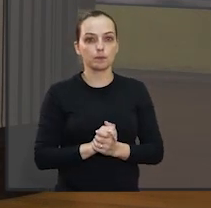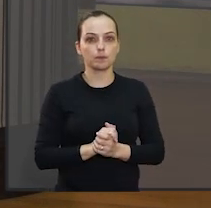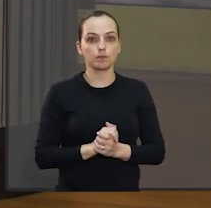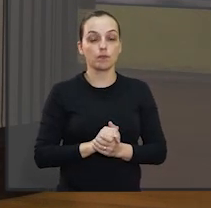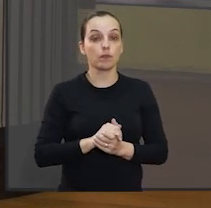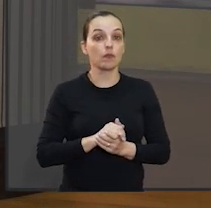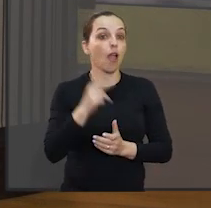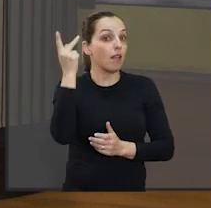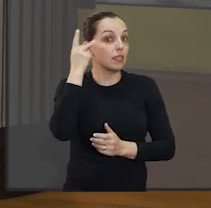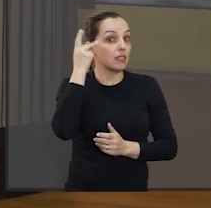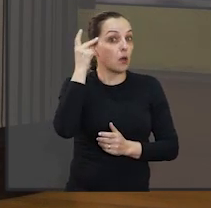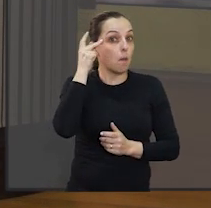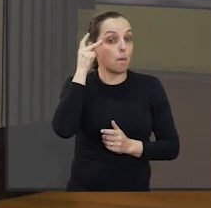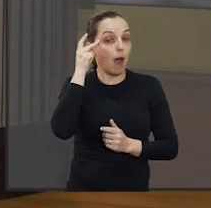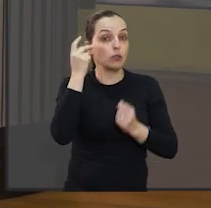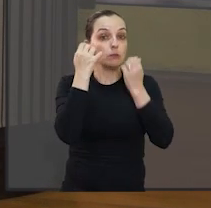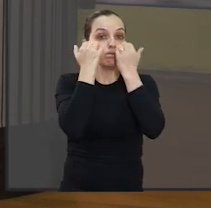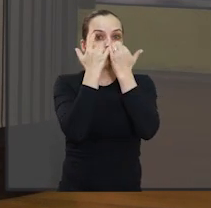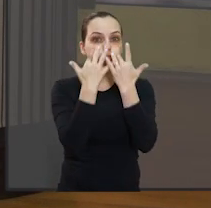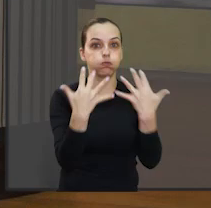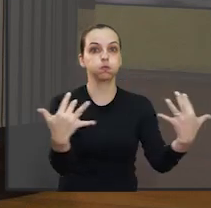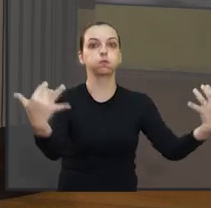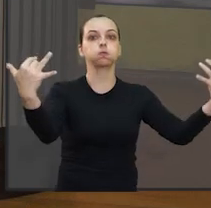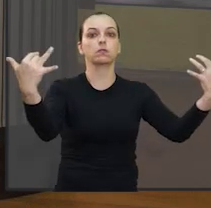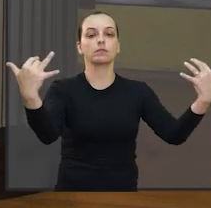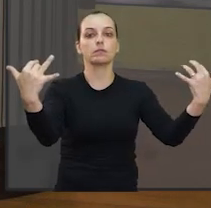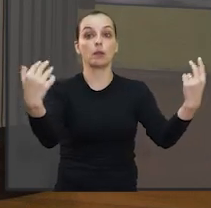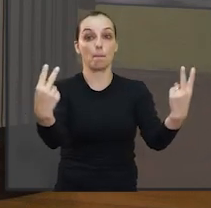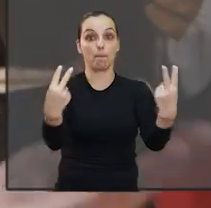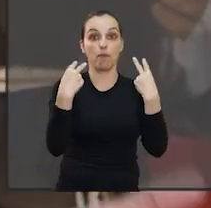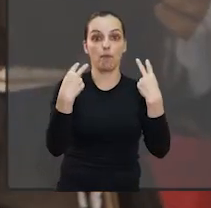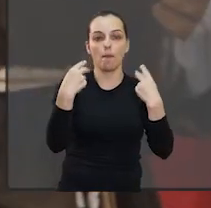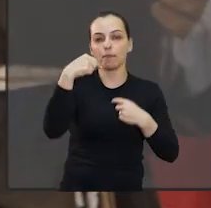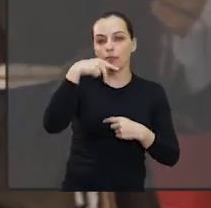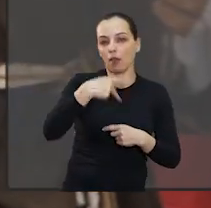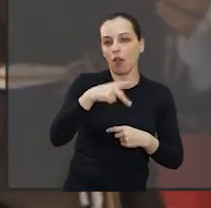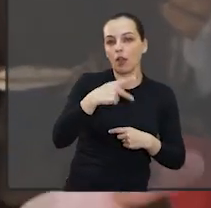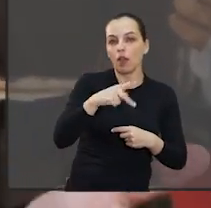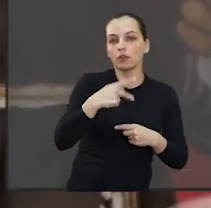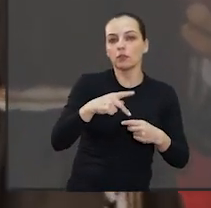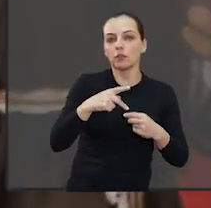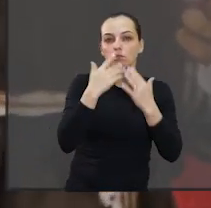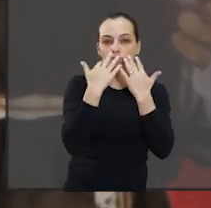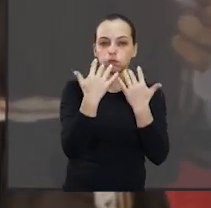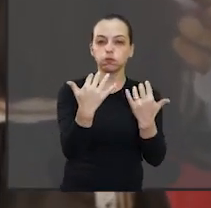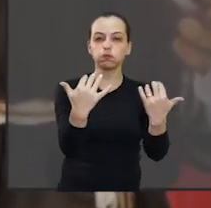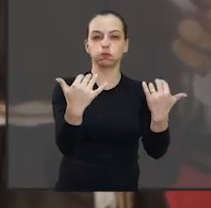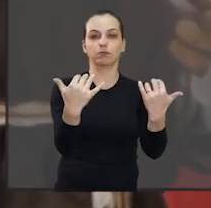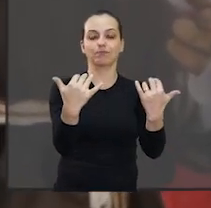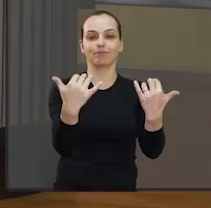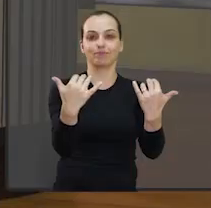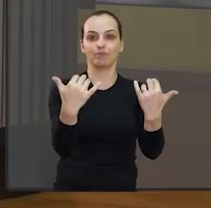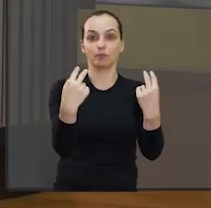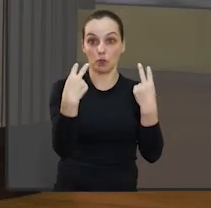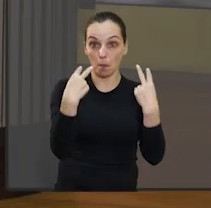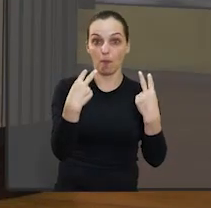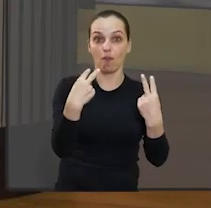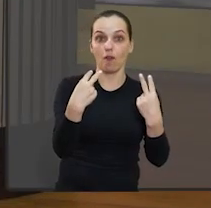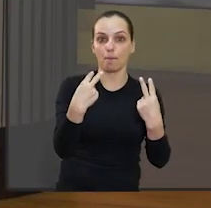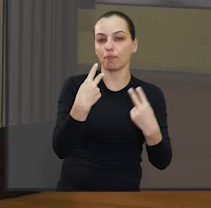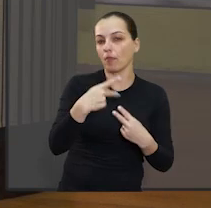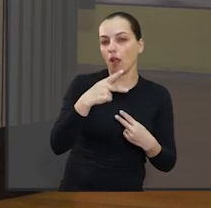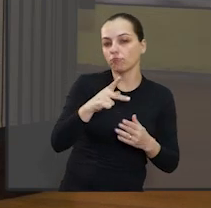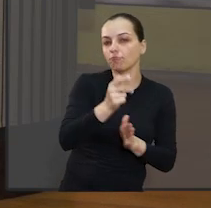diferente é que lá você tem um público maior, mais oportunidades, e aqui você tem um público menor com as oportunidades mais restritas.